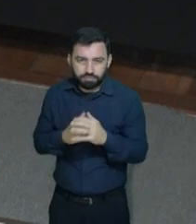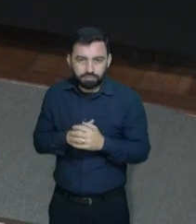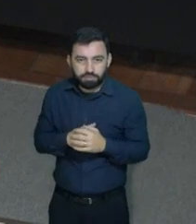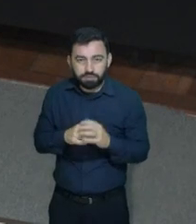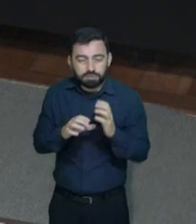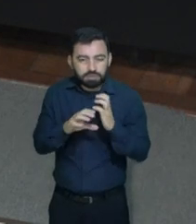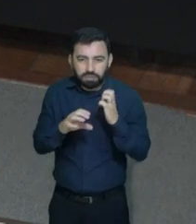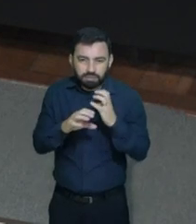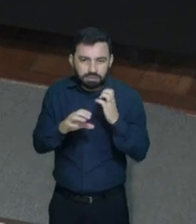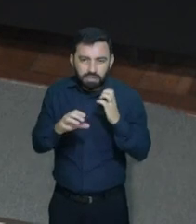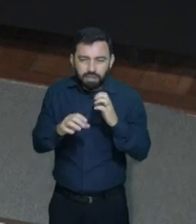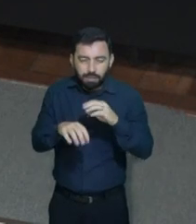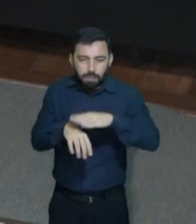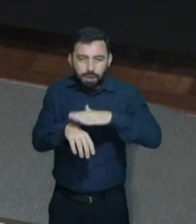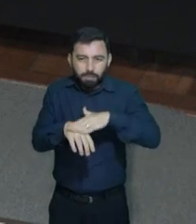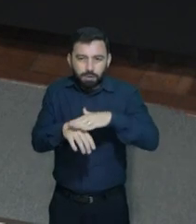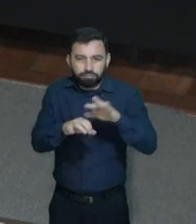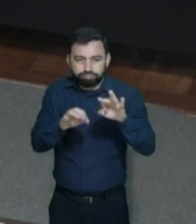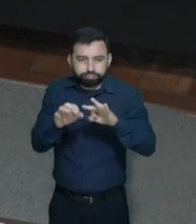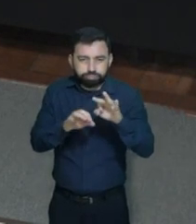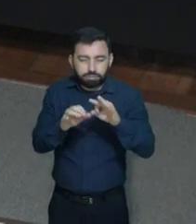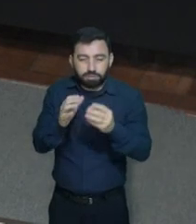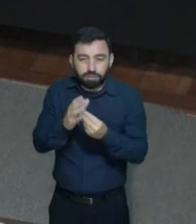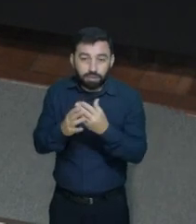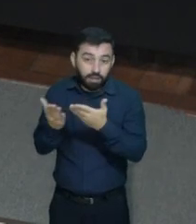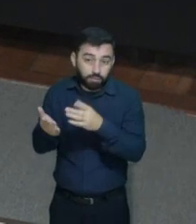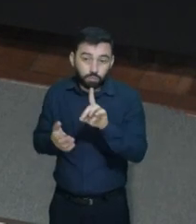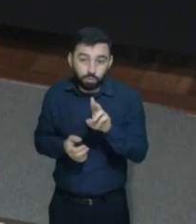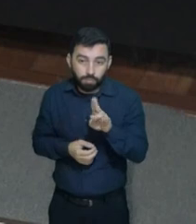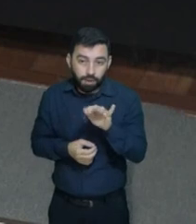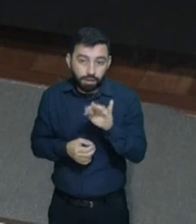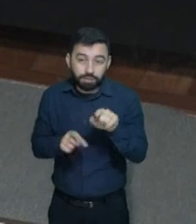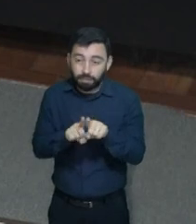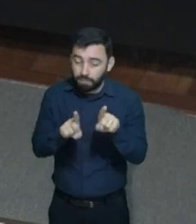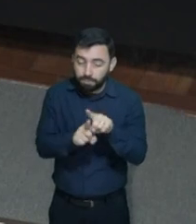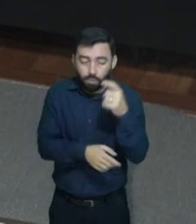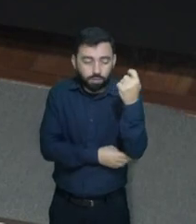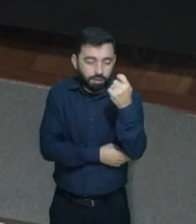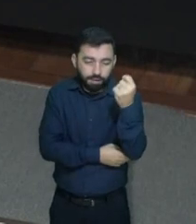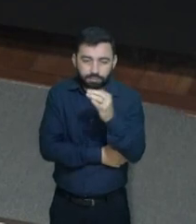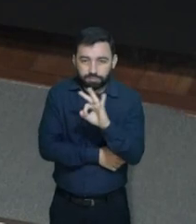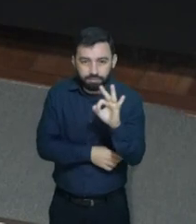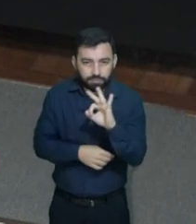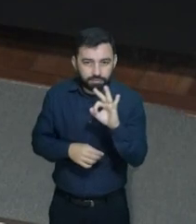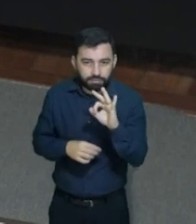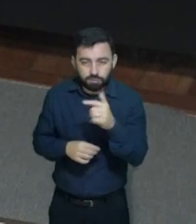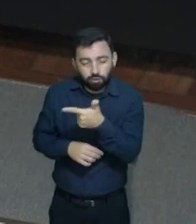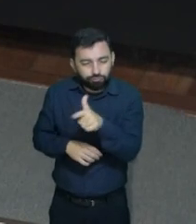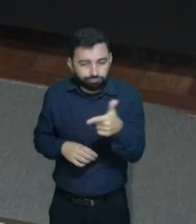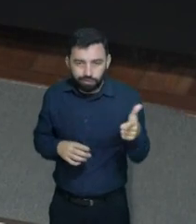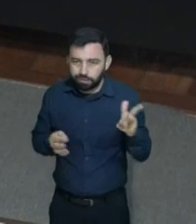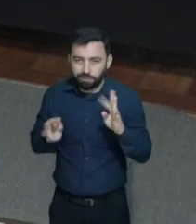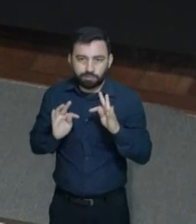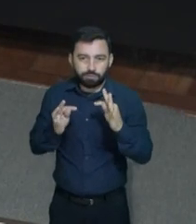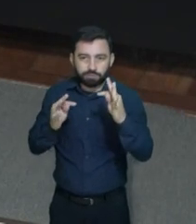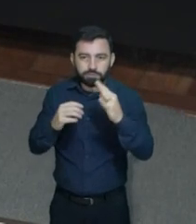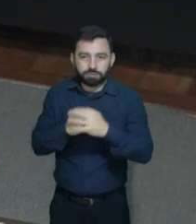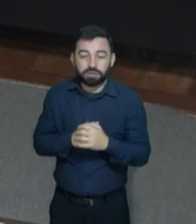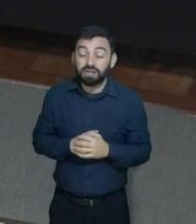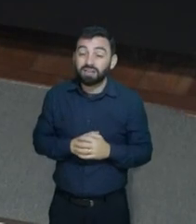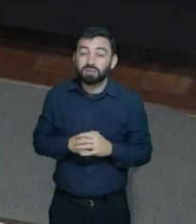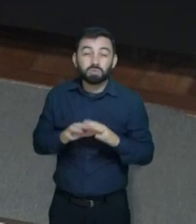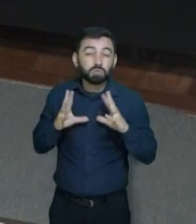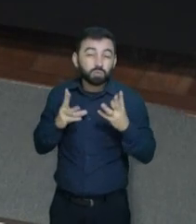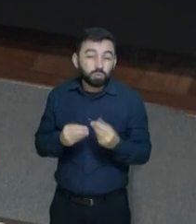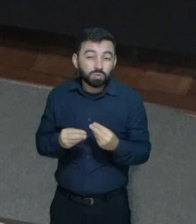engenharia, né, que a gente chama, não foi o evento de Dubai, não foi o de Porto Alegre, a gente não tem essa tecnologia. Todas